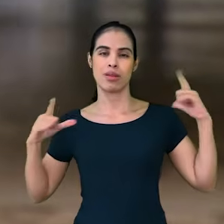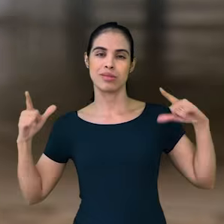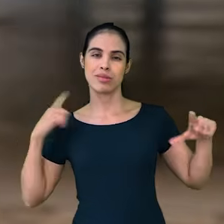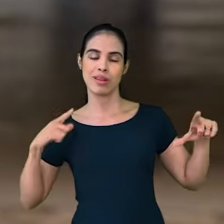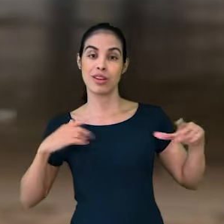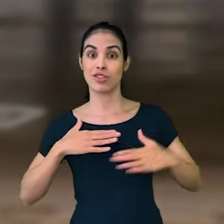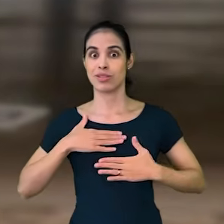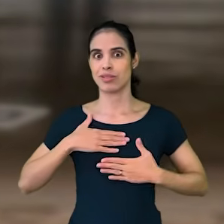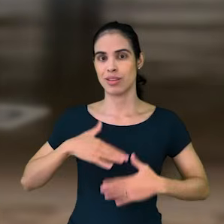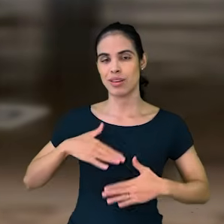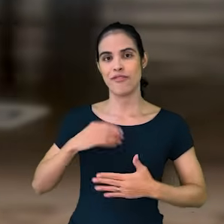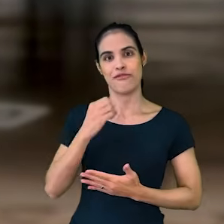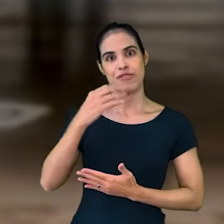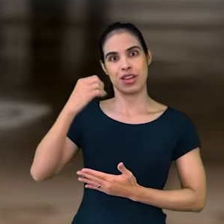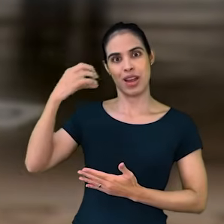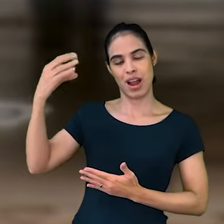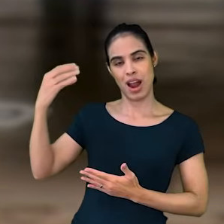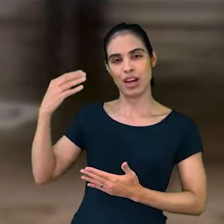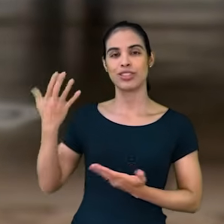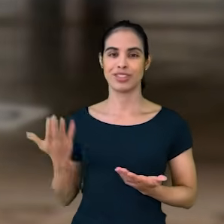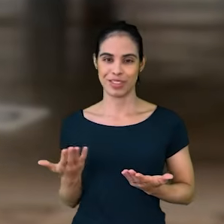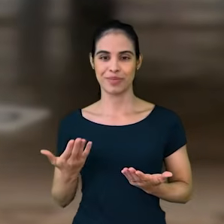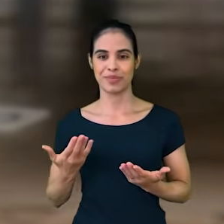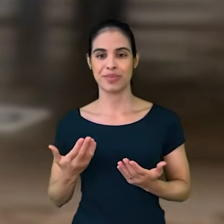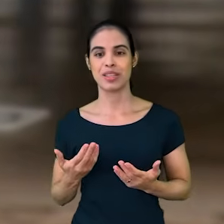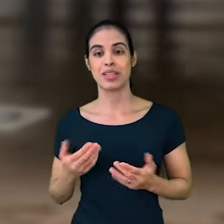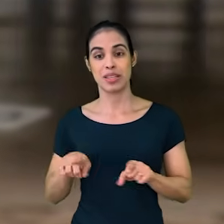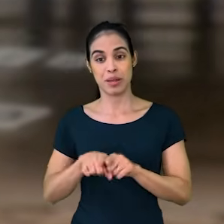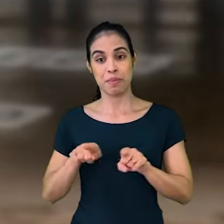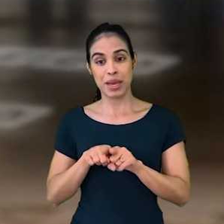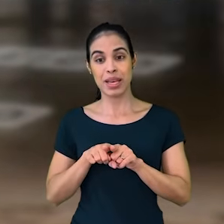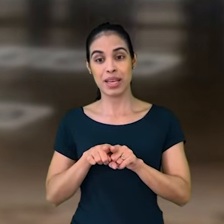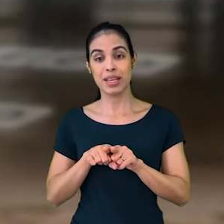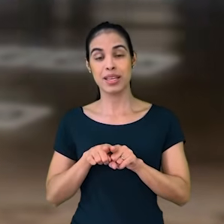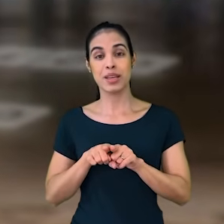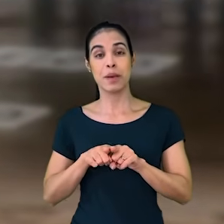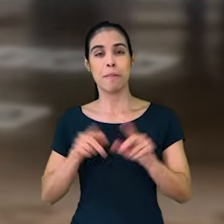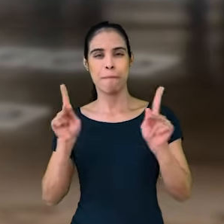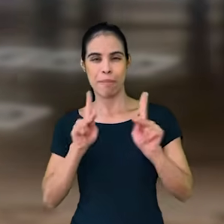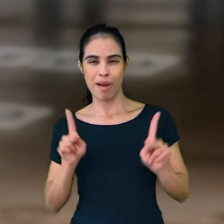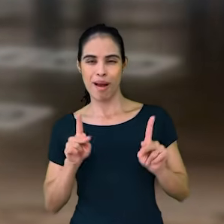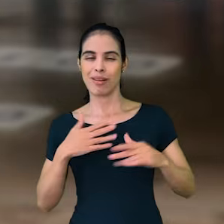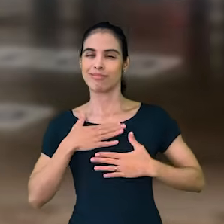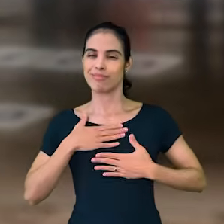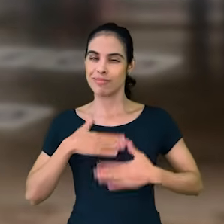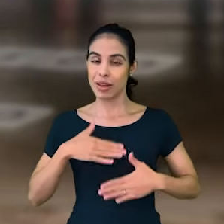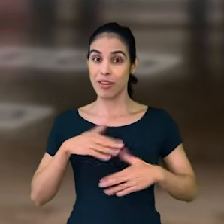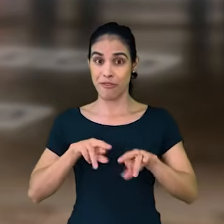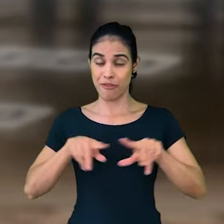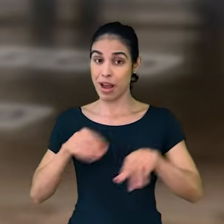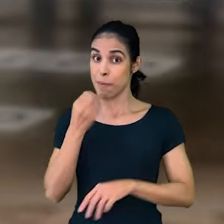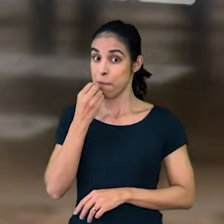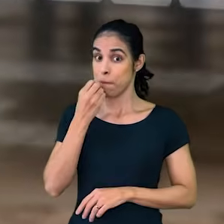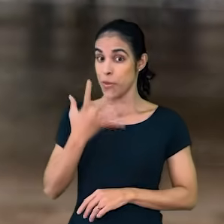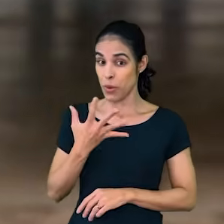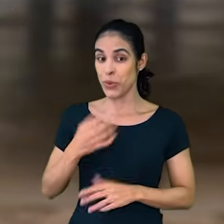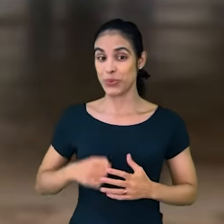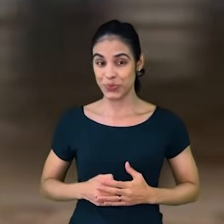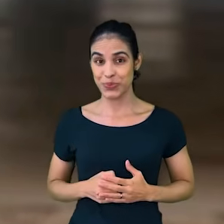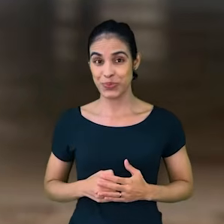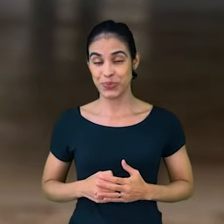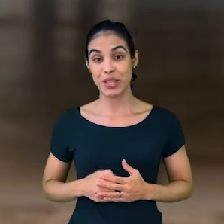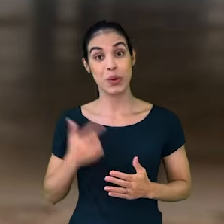lazer, repouso, viagem, descanso, sossego. Um emaranhado de coisa boa que